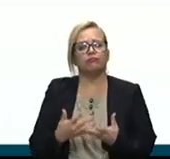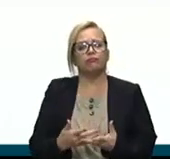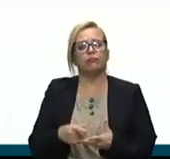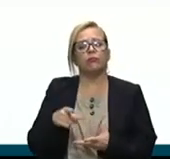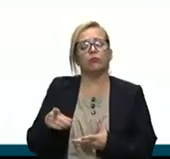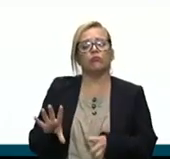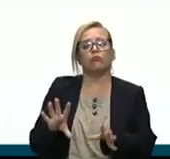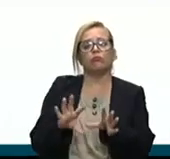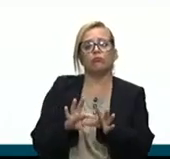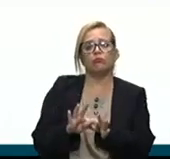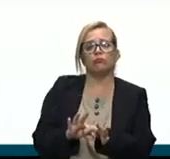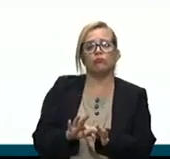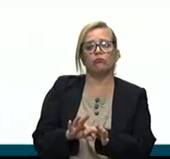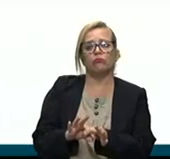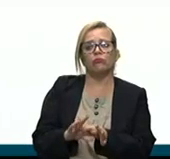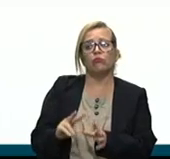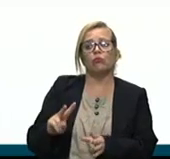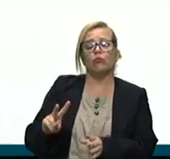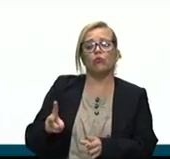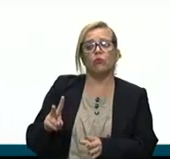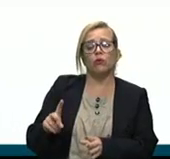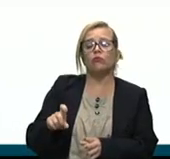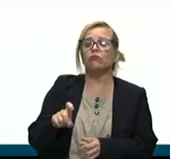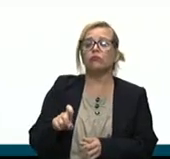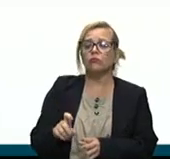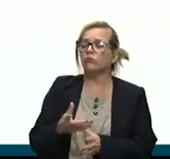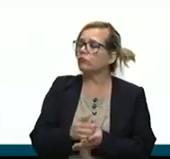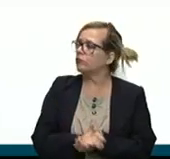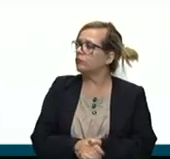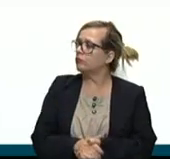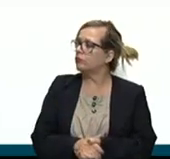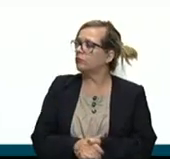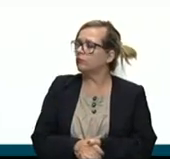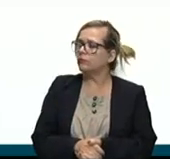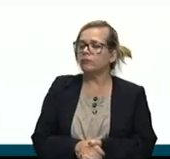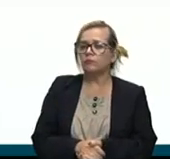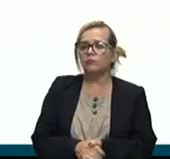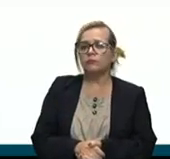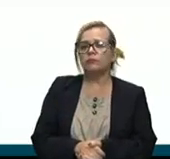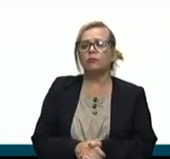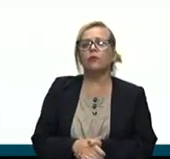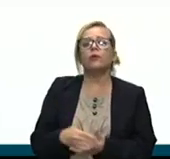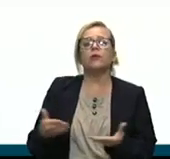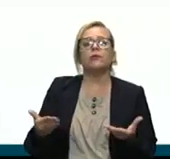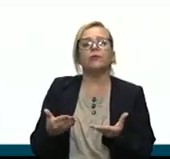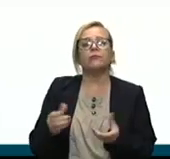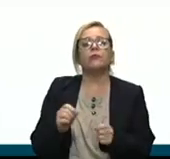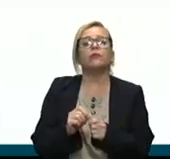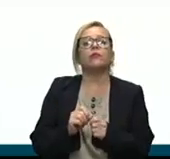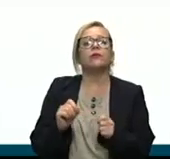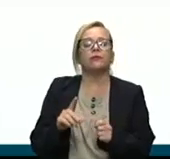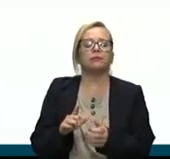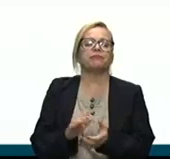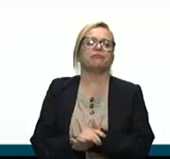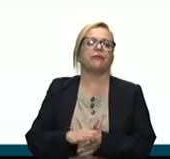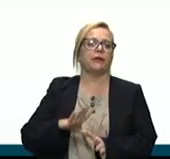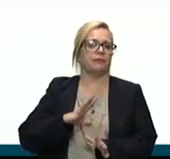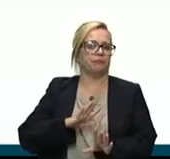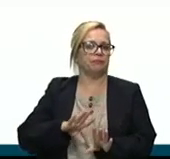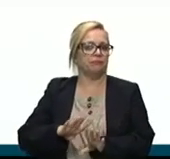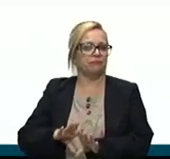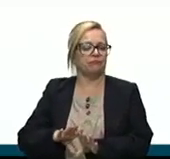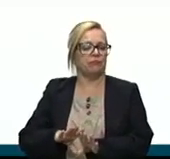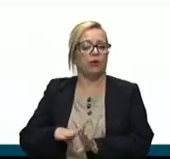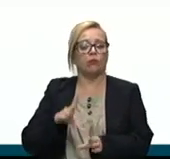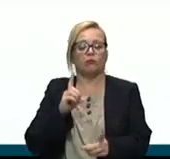sua correlação e variação de x? Então, o que eu faço? Eu tenho já o coeficiente de correlação.